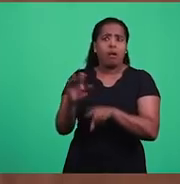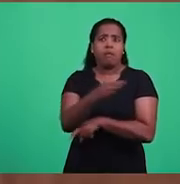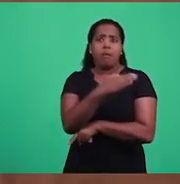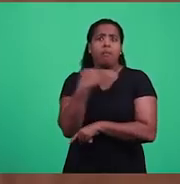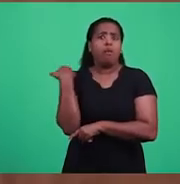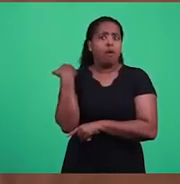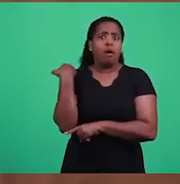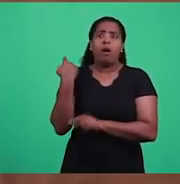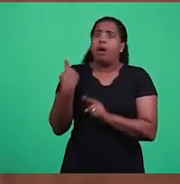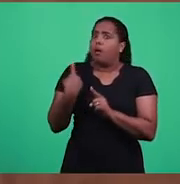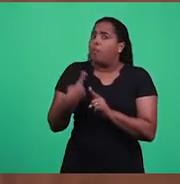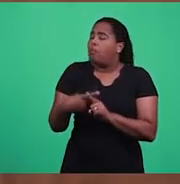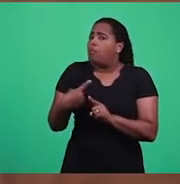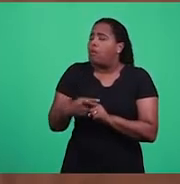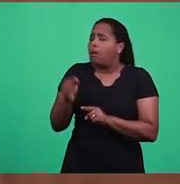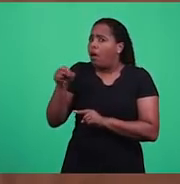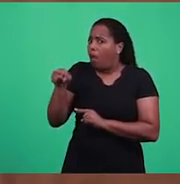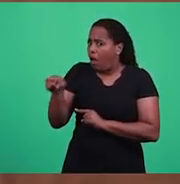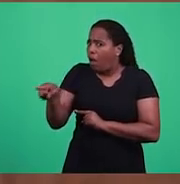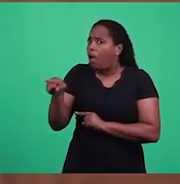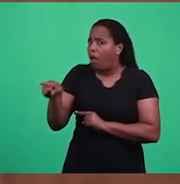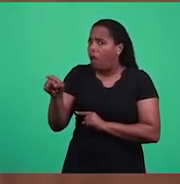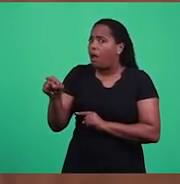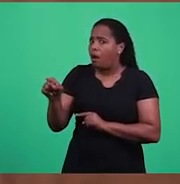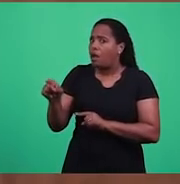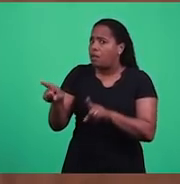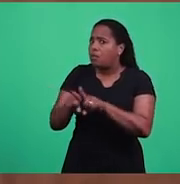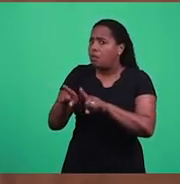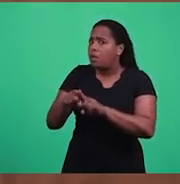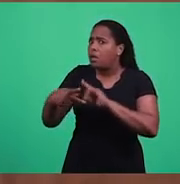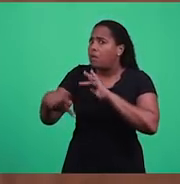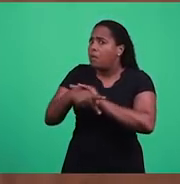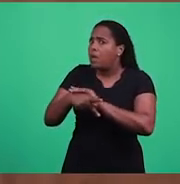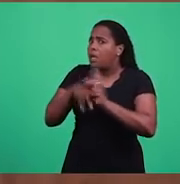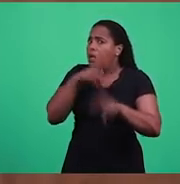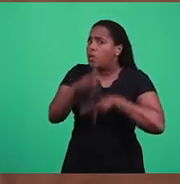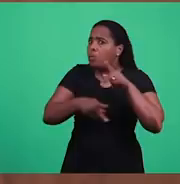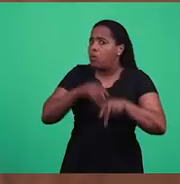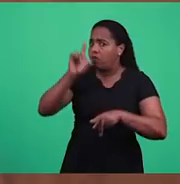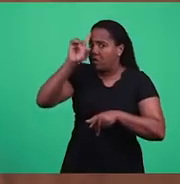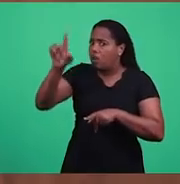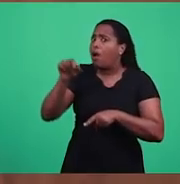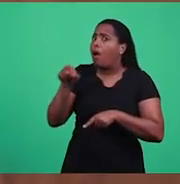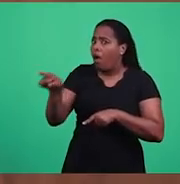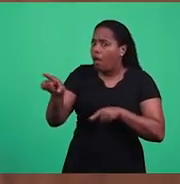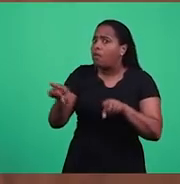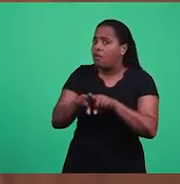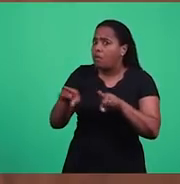também é do povo de Deus, ela também é serva de Deus. E